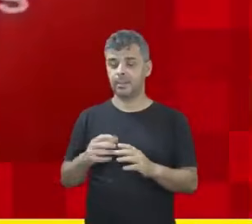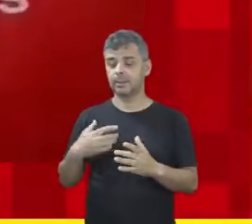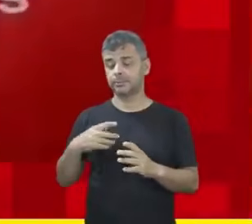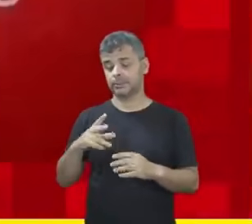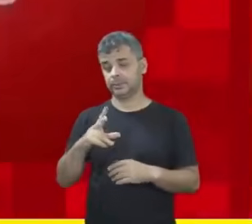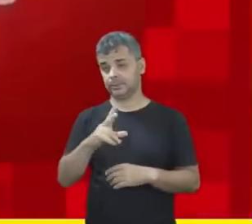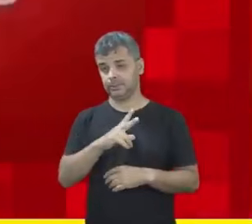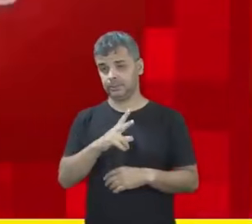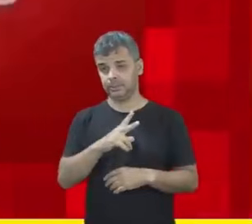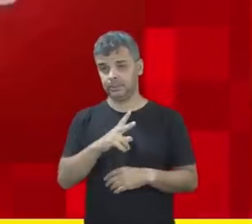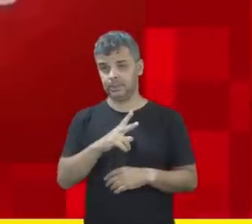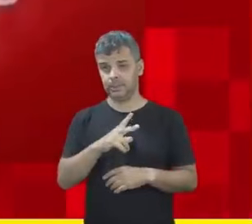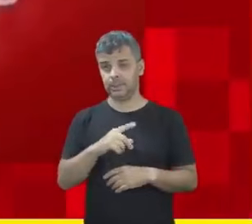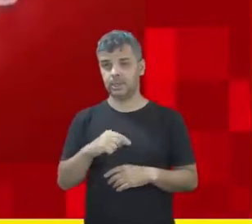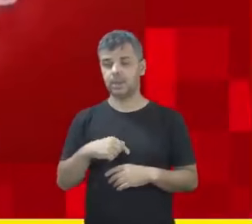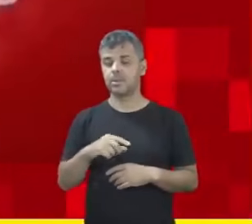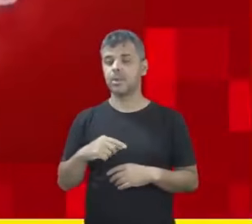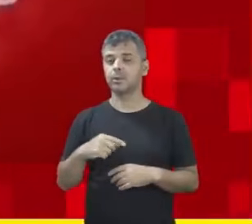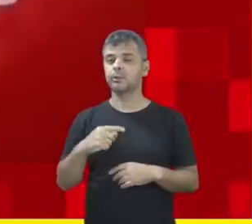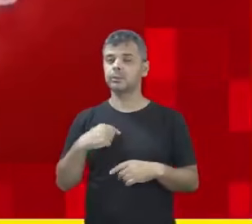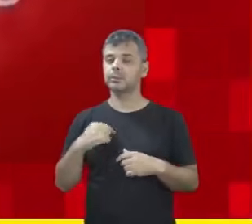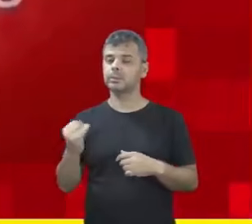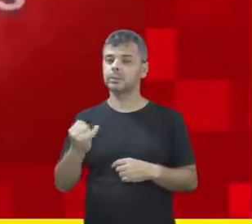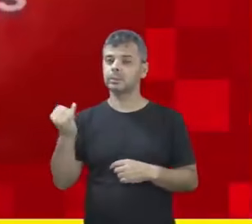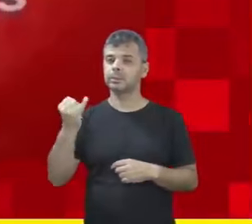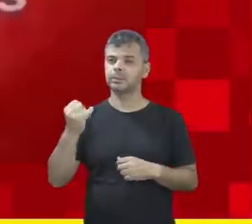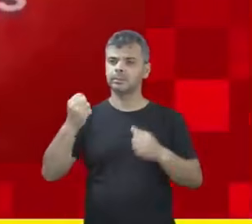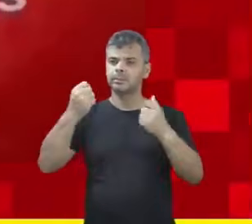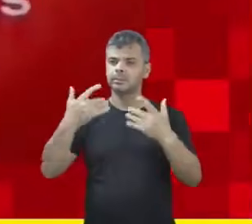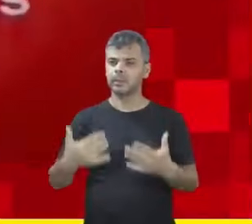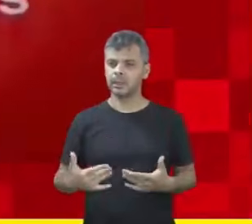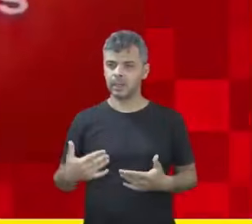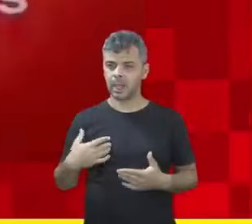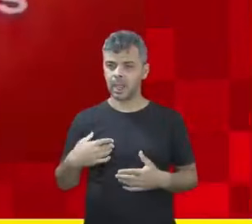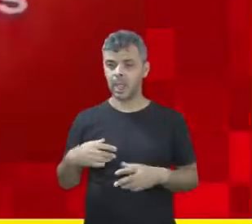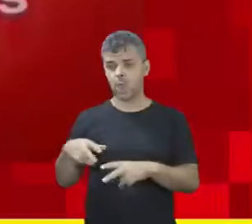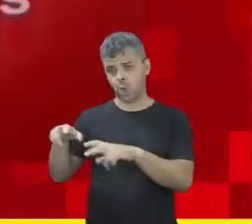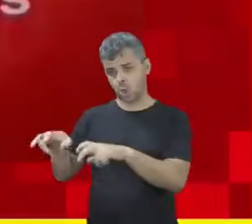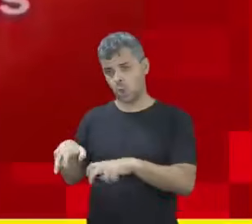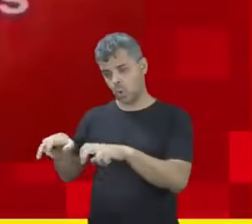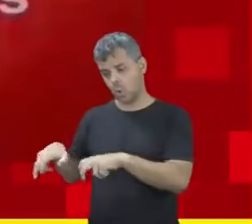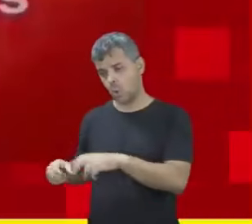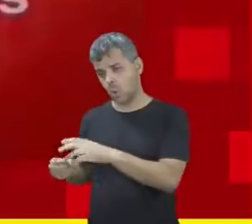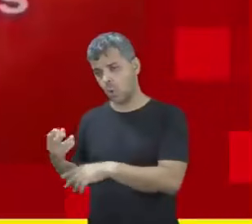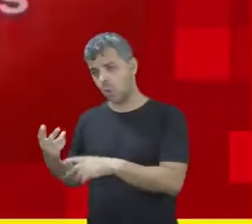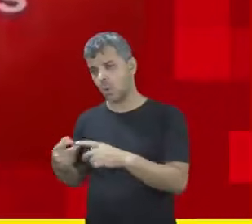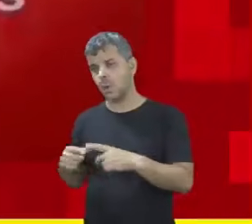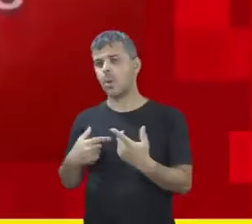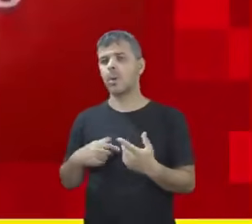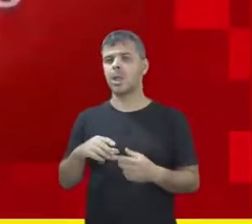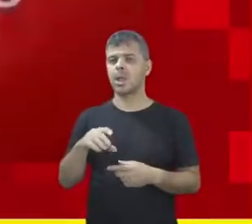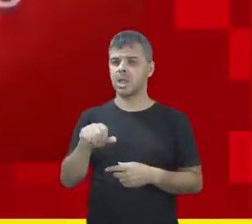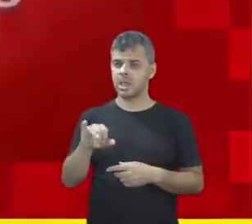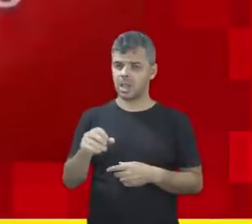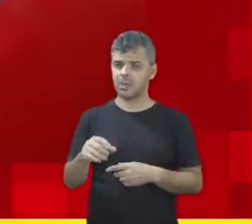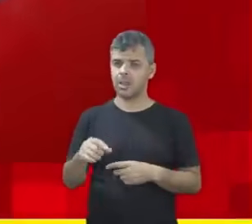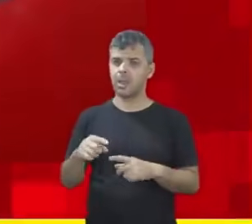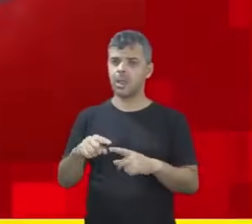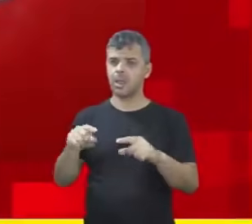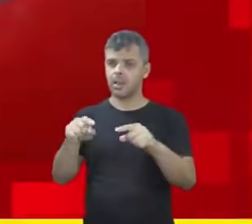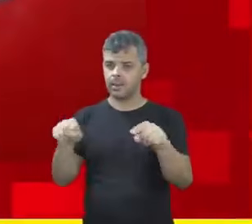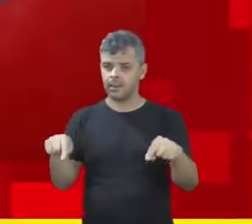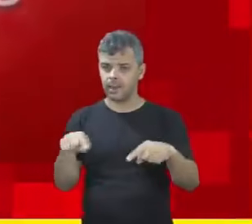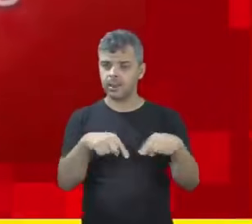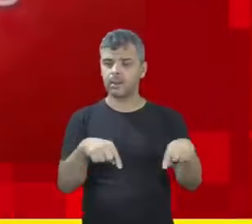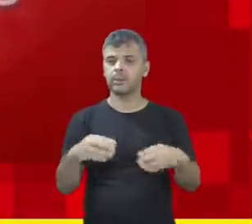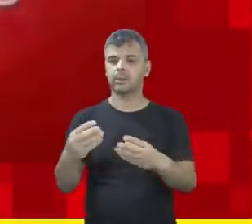particular, é uma coisa muito interessante de falar para vocês. Eu sou agricultora familiar de profissão, tenho sítio, sou dona e proprietária da